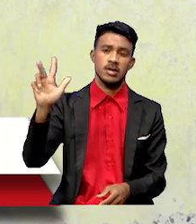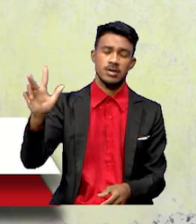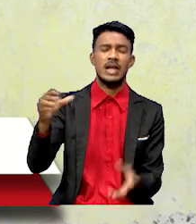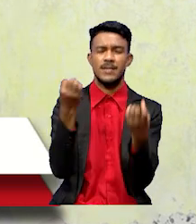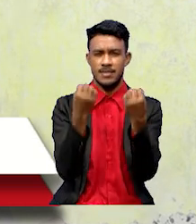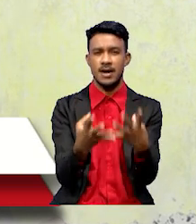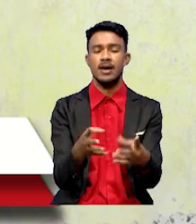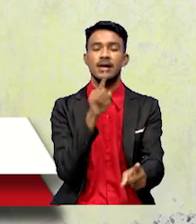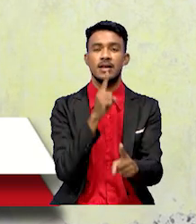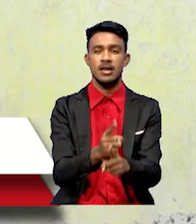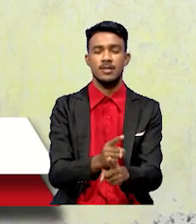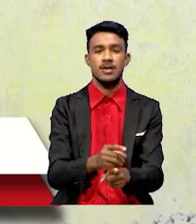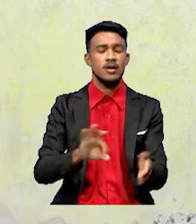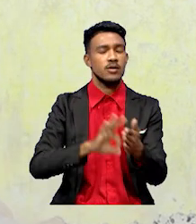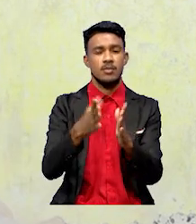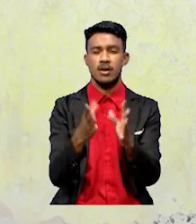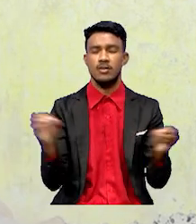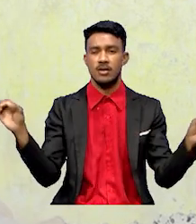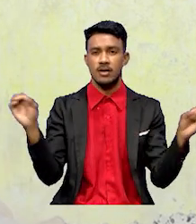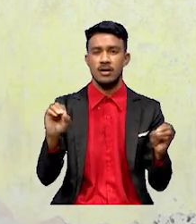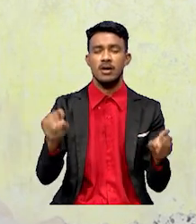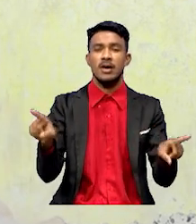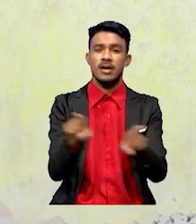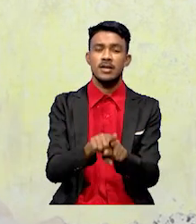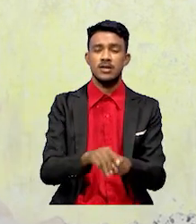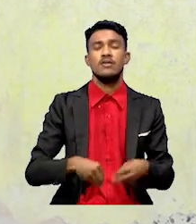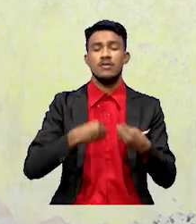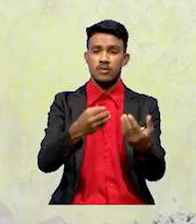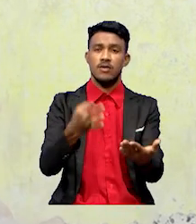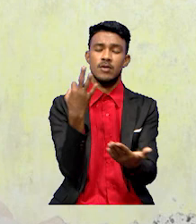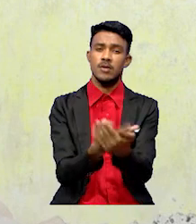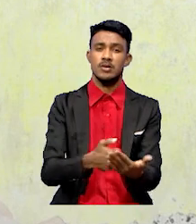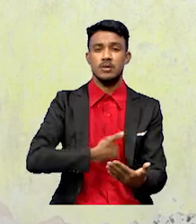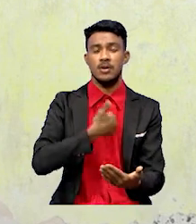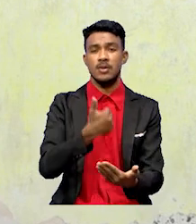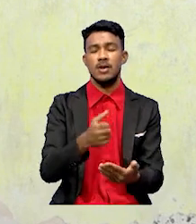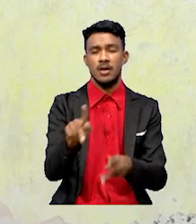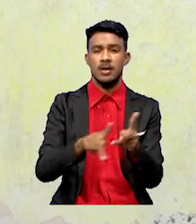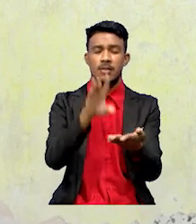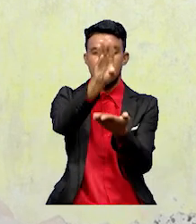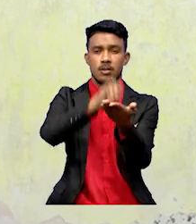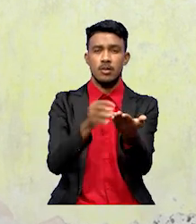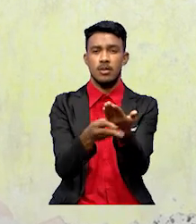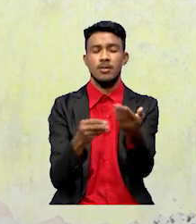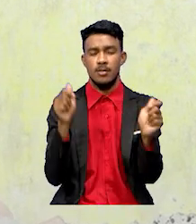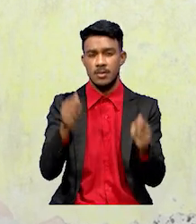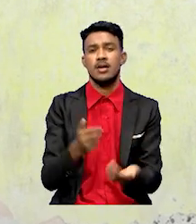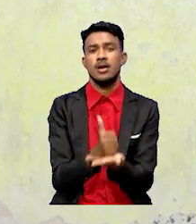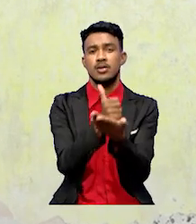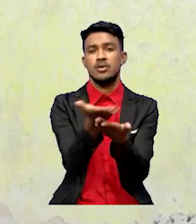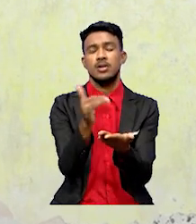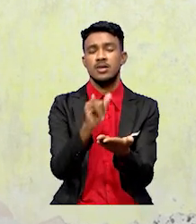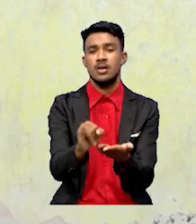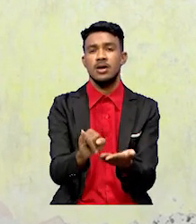tebes. Formato não é lá to. O dia que dá, a minha informação privada, para poder fotocopiar, a minha comunidade não fotocopiar, para poder facilitar a sira. A outra recomendada